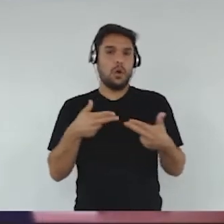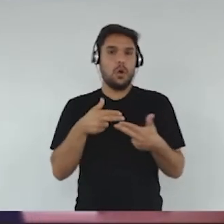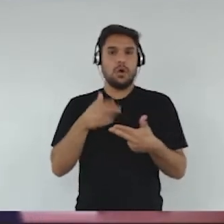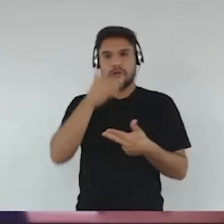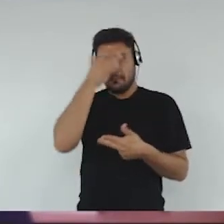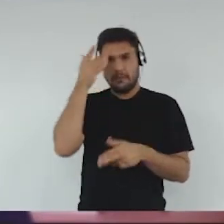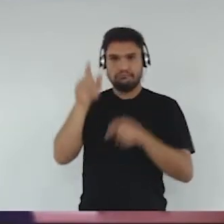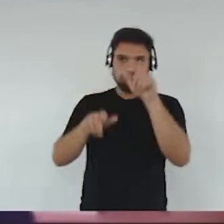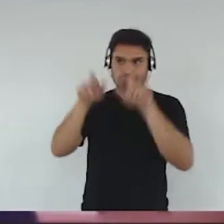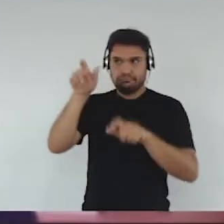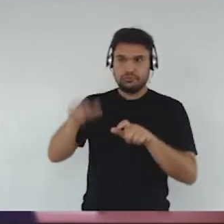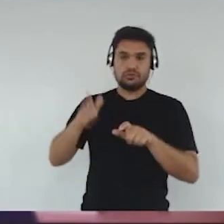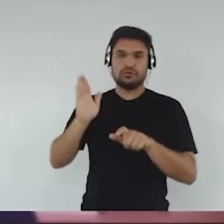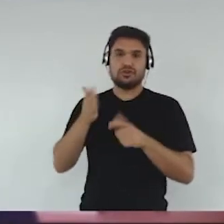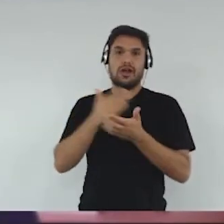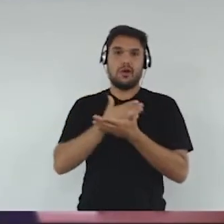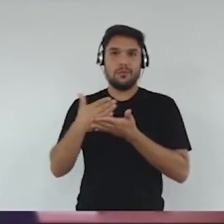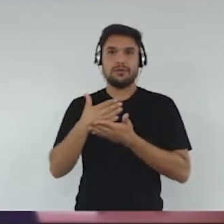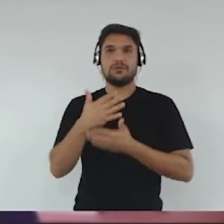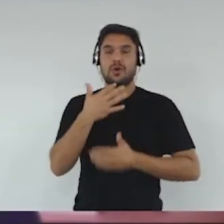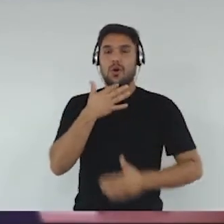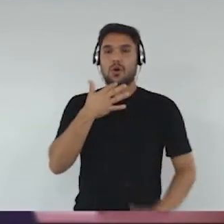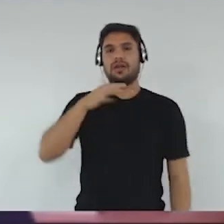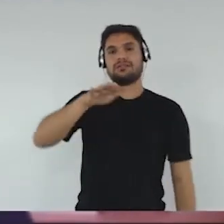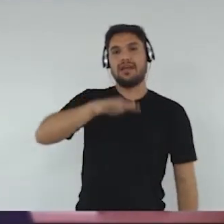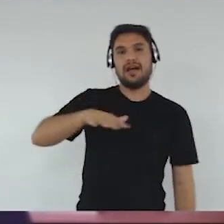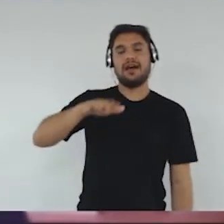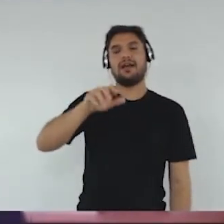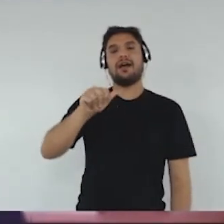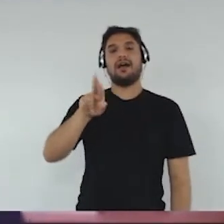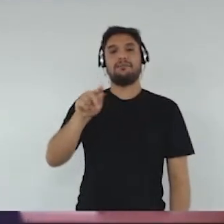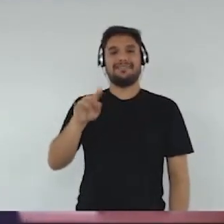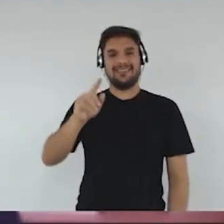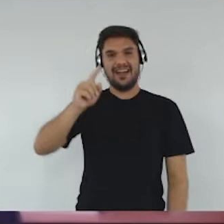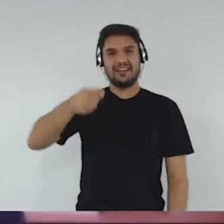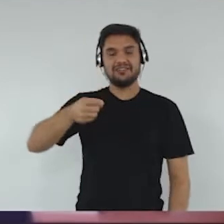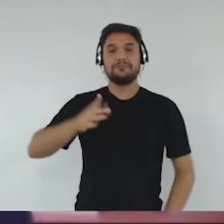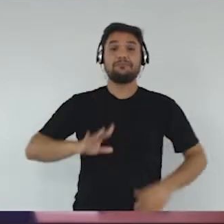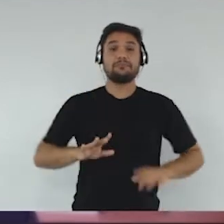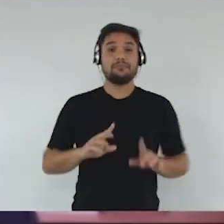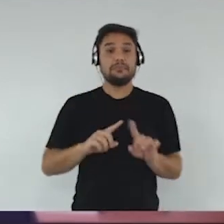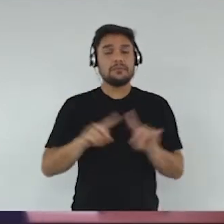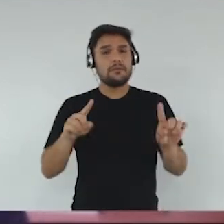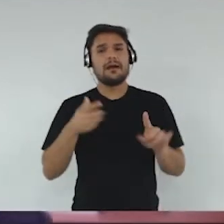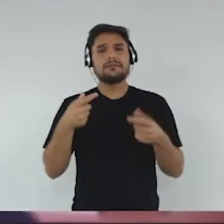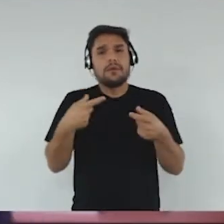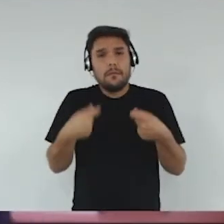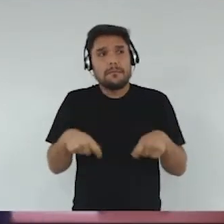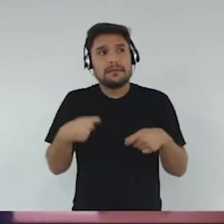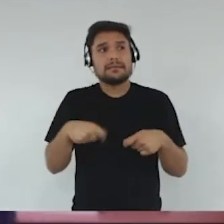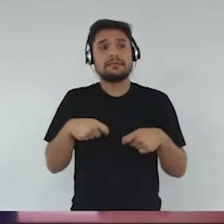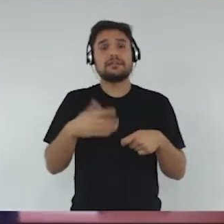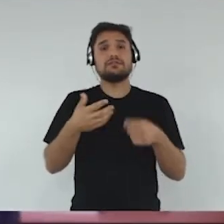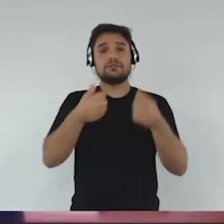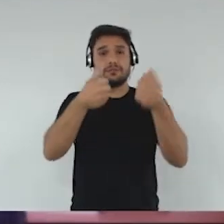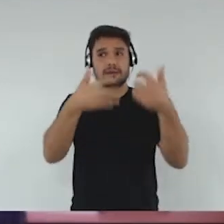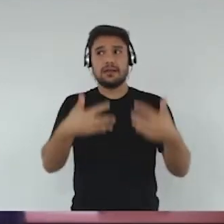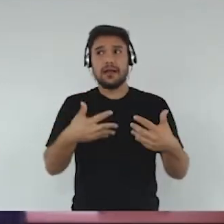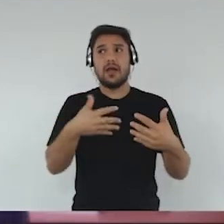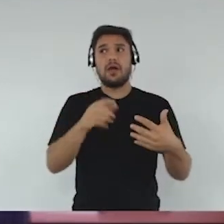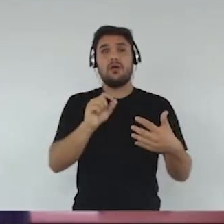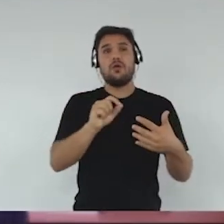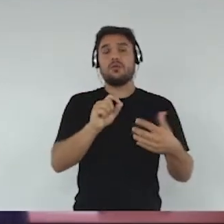que já são iniciados no mercado de arbitragem, na atuação de arbitragem, mas eu preciso também contemplar o fato de que,